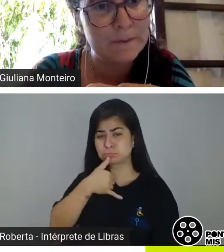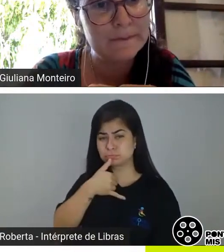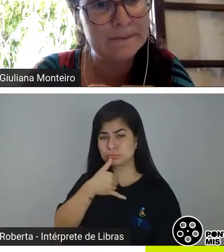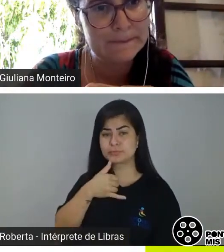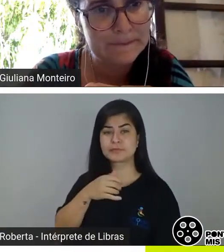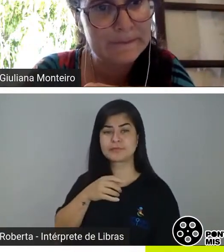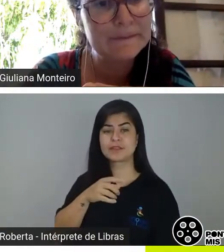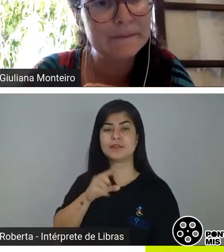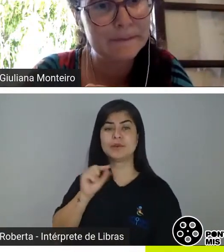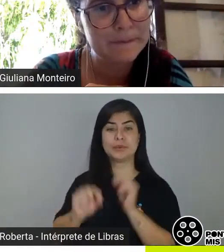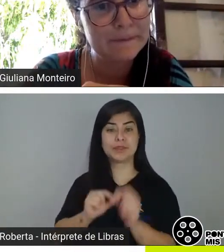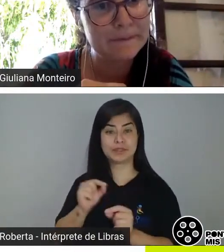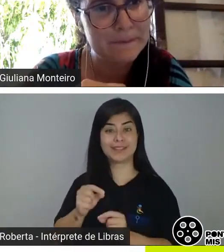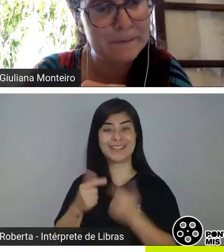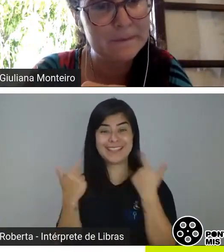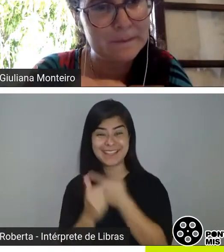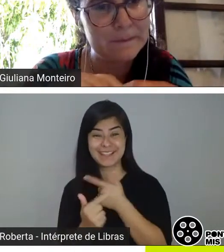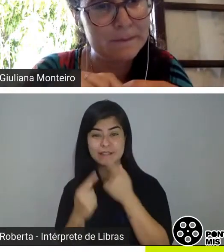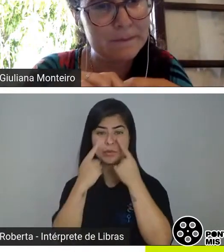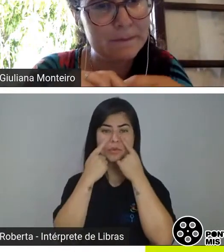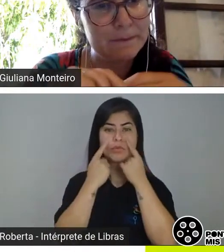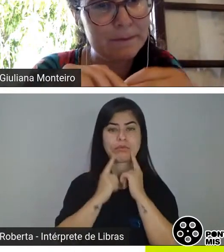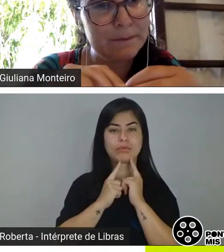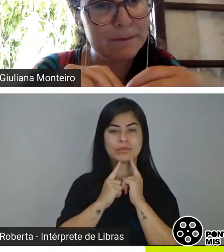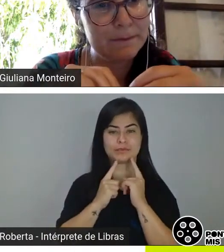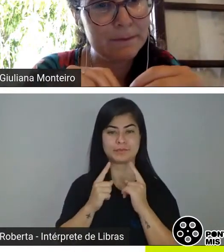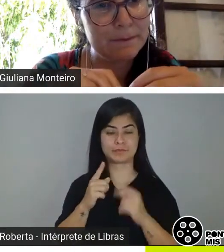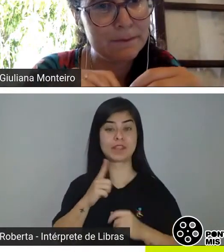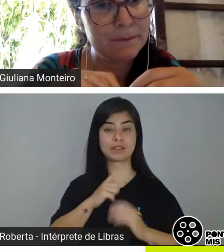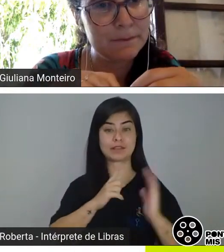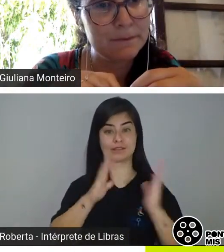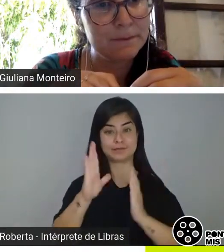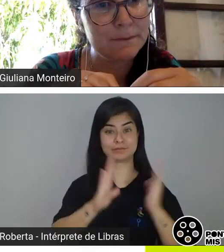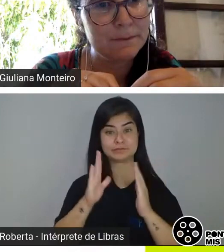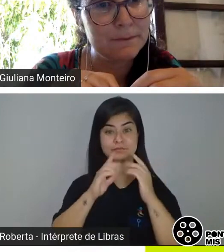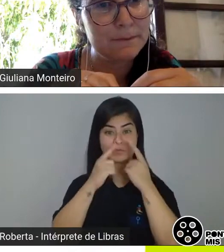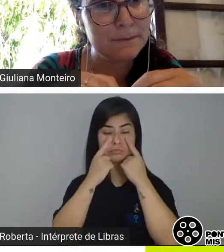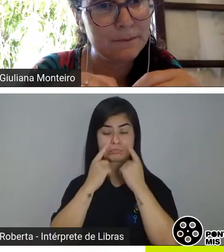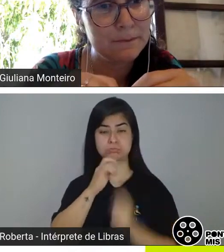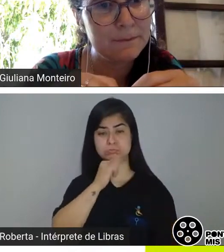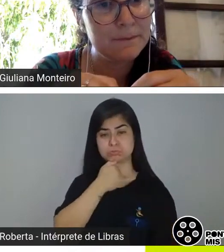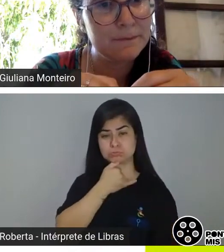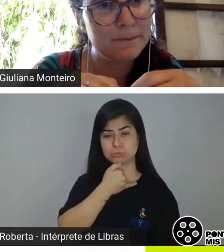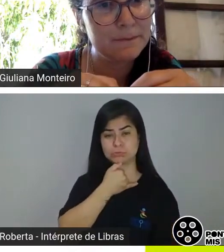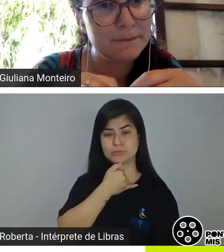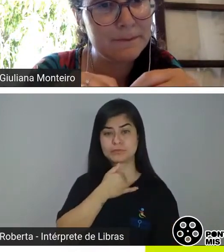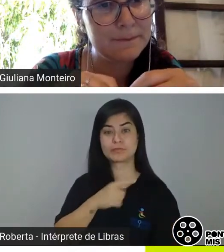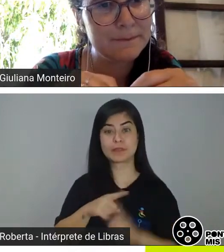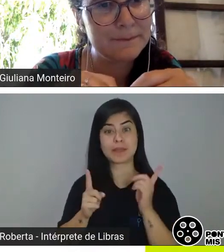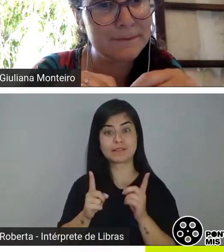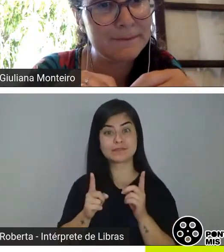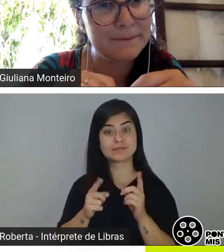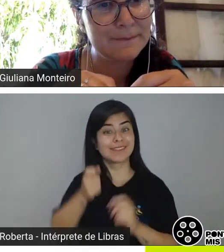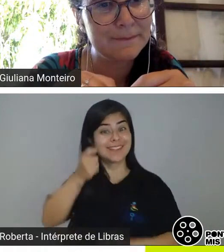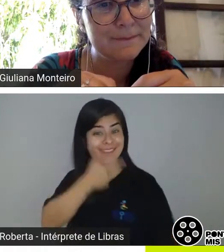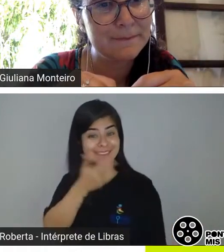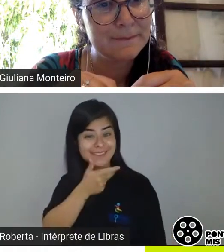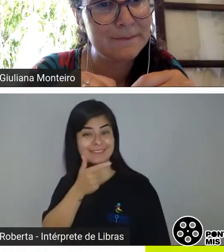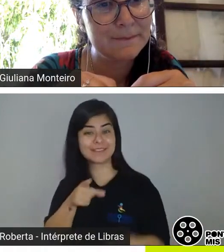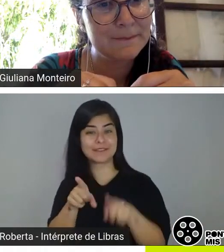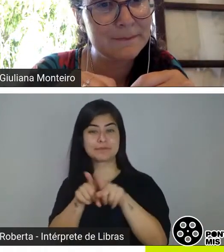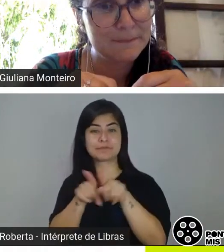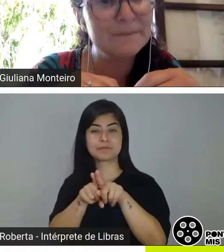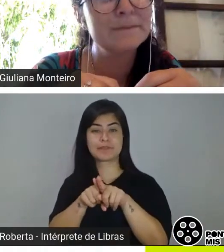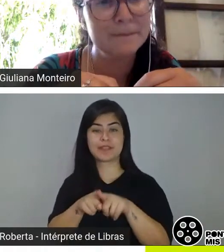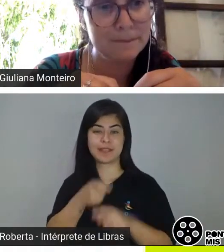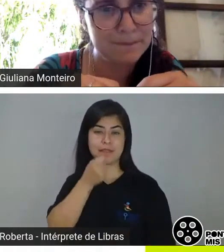tu chora também nela. Tem momentos de tristeza nela, mas tu ri. Ela é uma comédia no sentido que ela termina